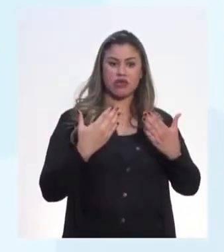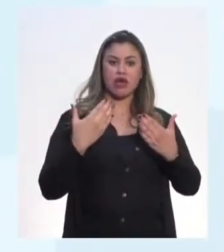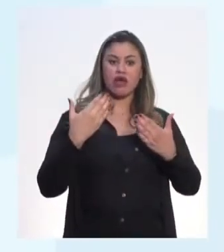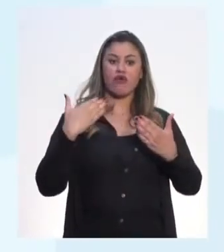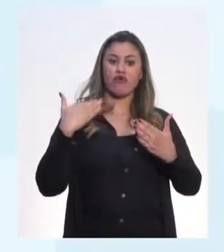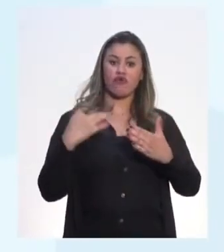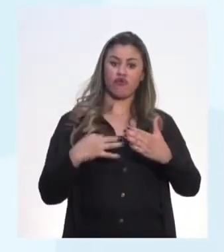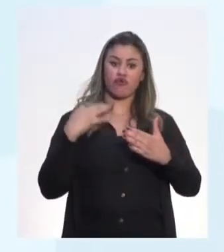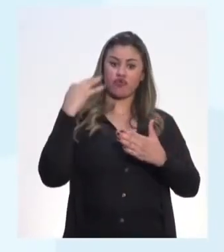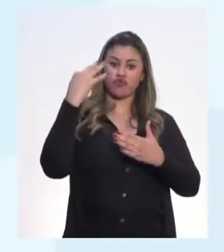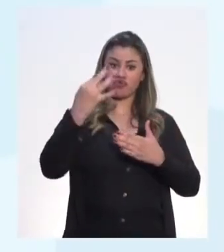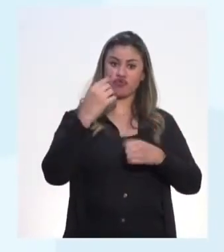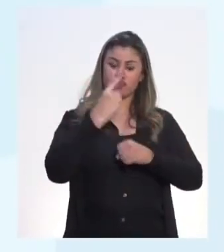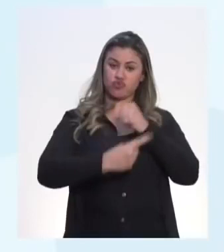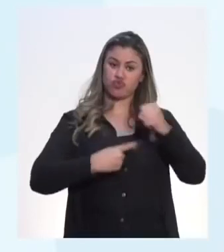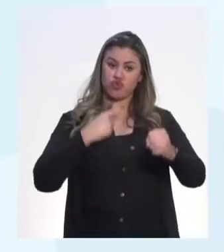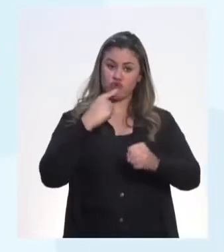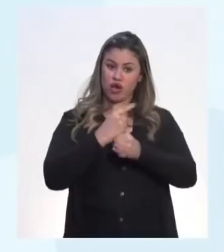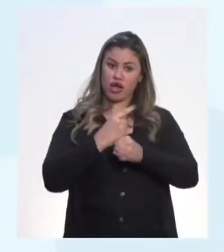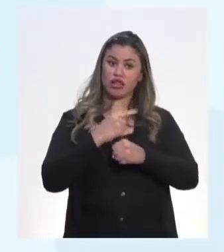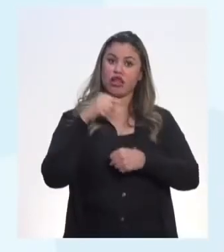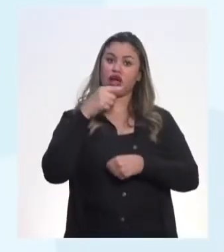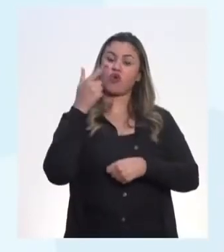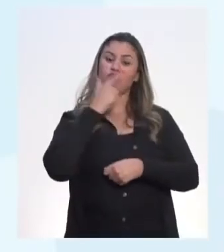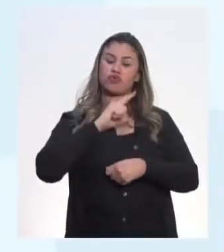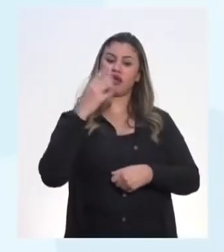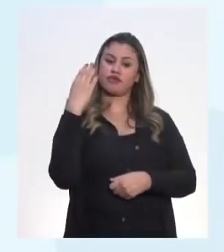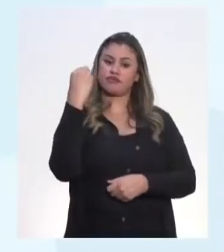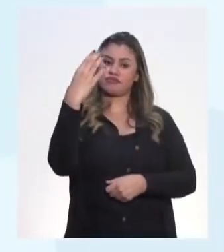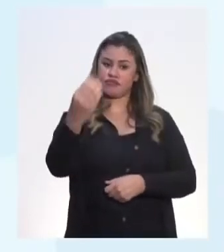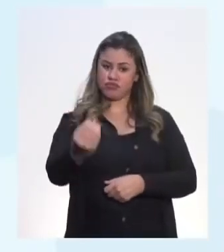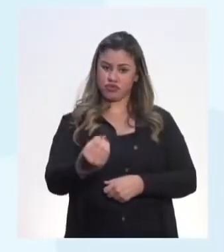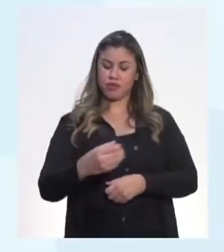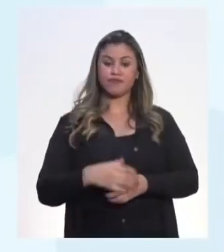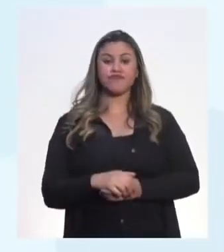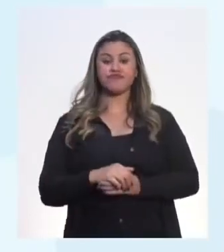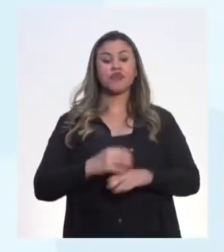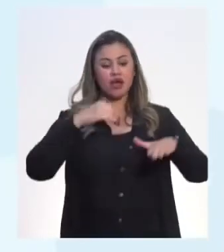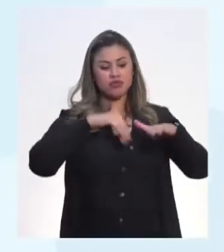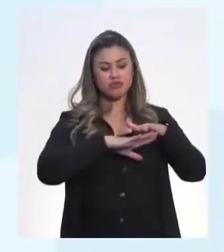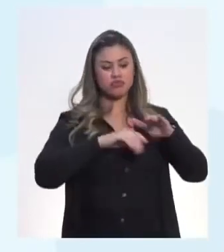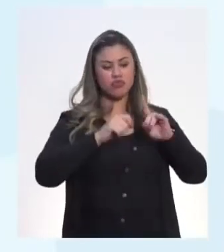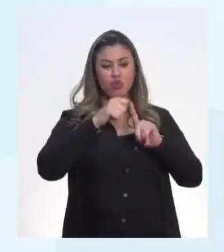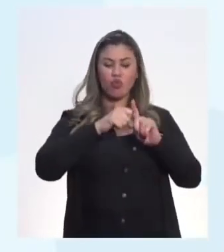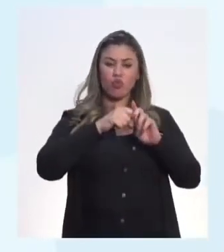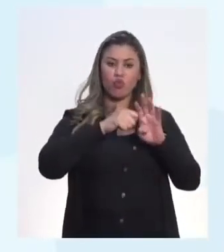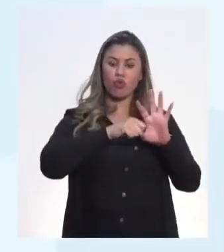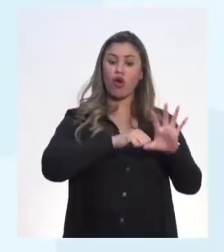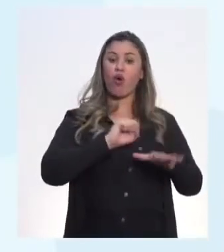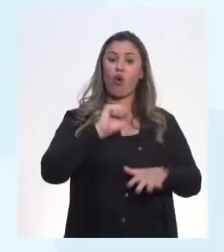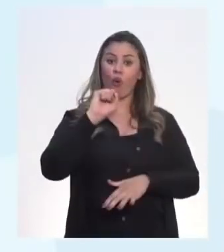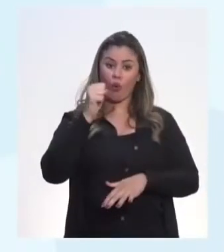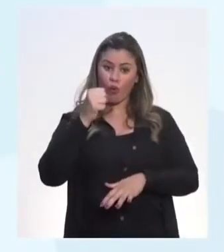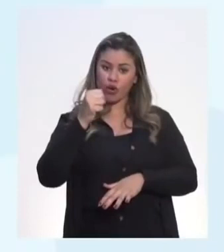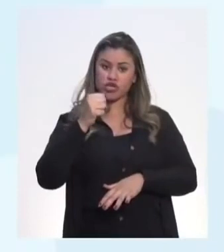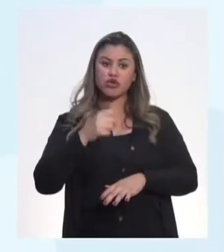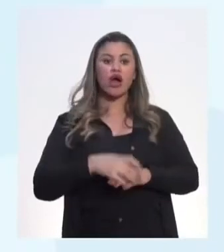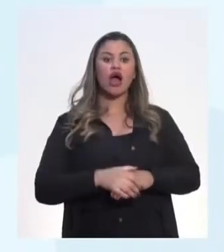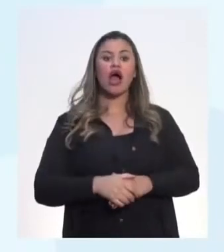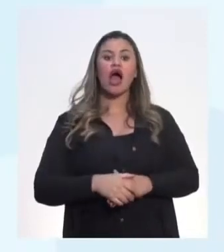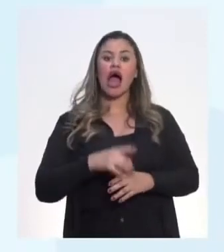férias quando chegou ao oitavo mês e que guardava seu dinheiro para sua alegria